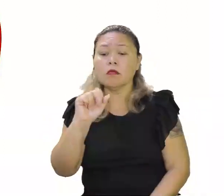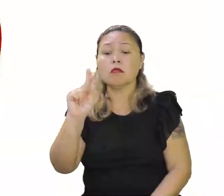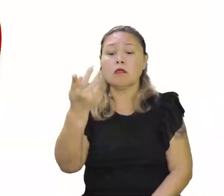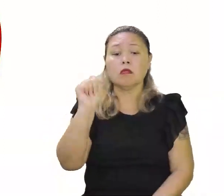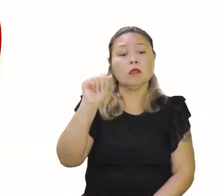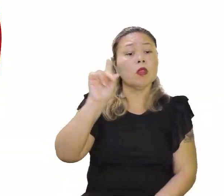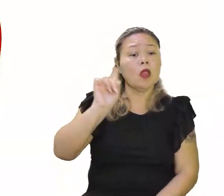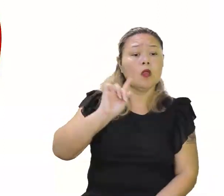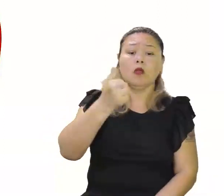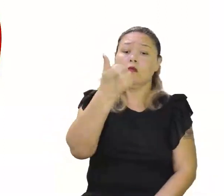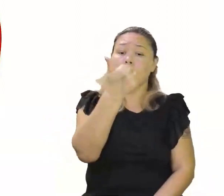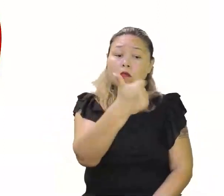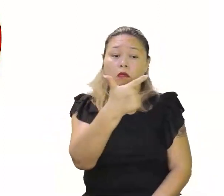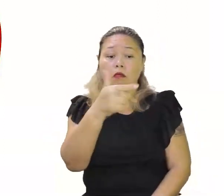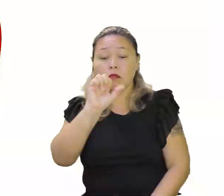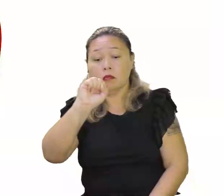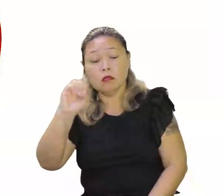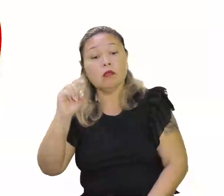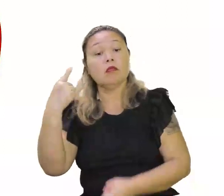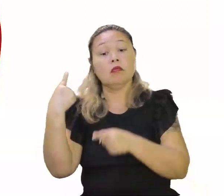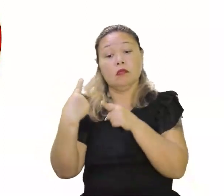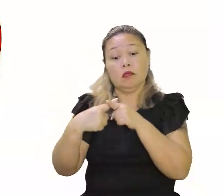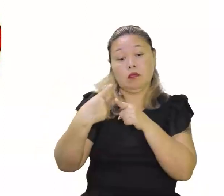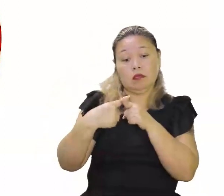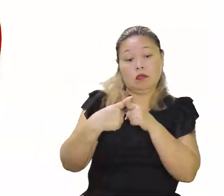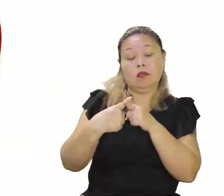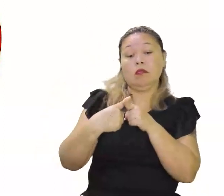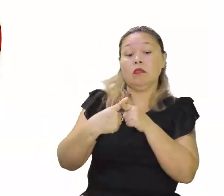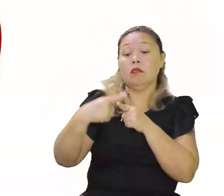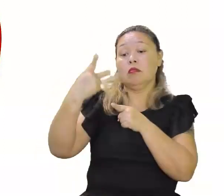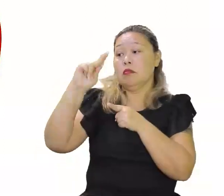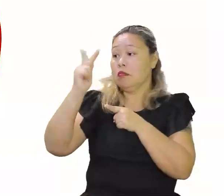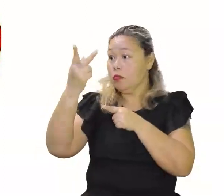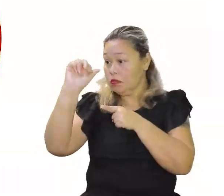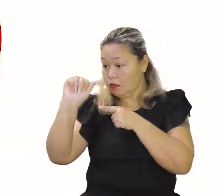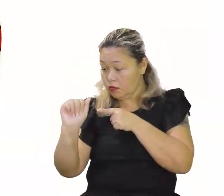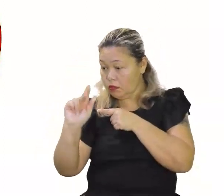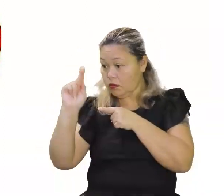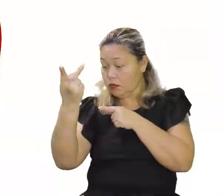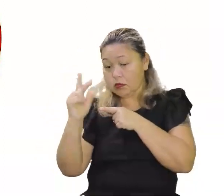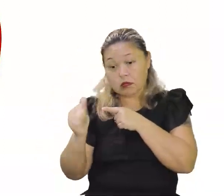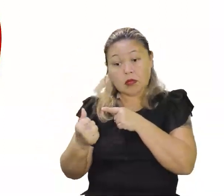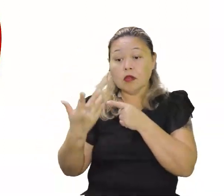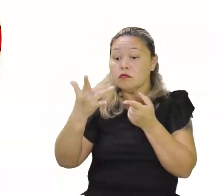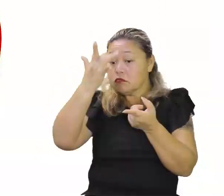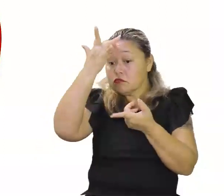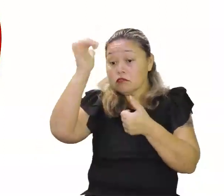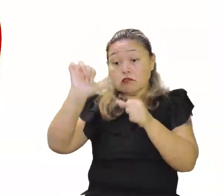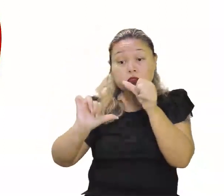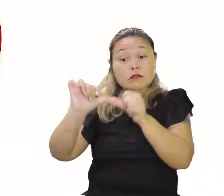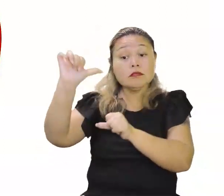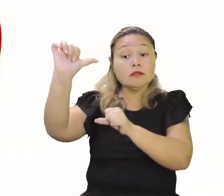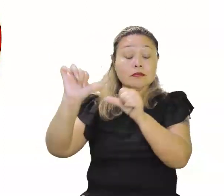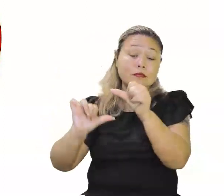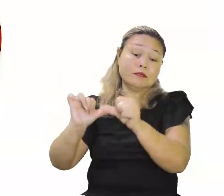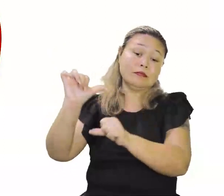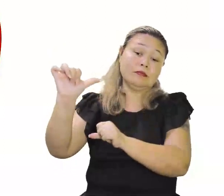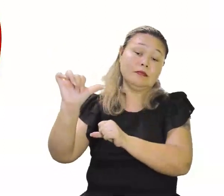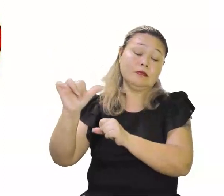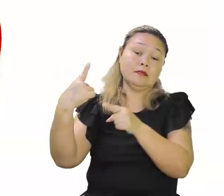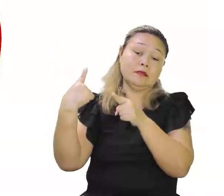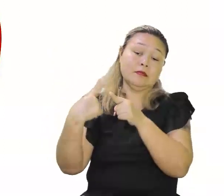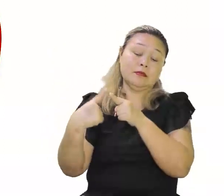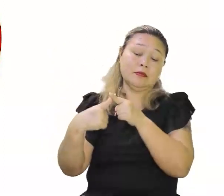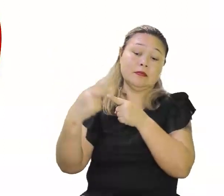não 122.800? Porque de hectares para o alqueire mineiro é mais fácil a transição, né? Porque existe